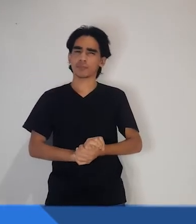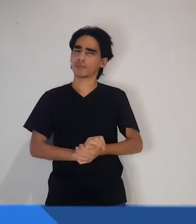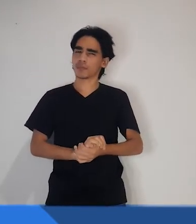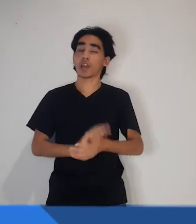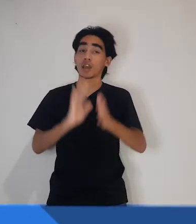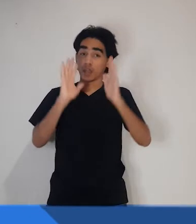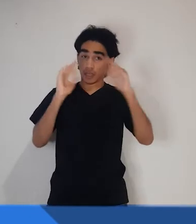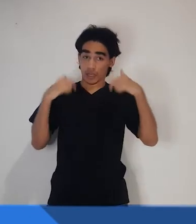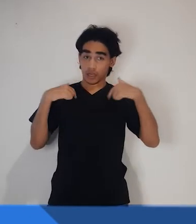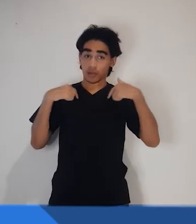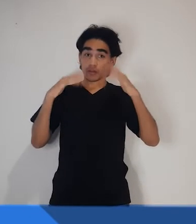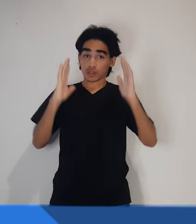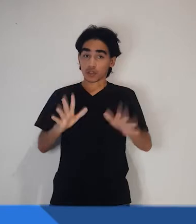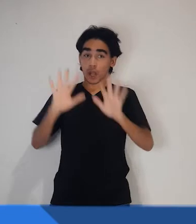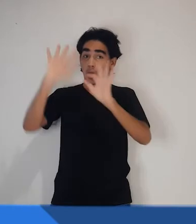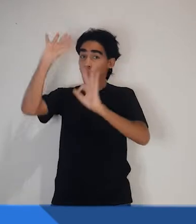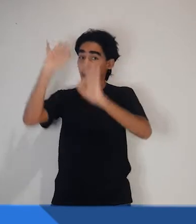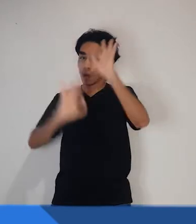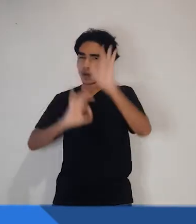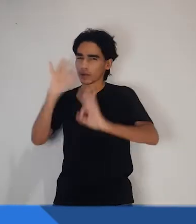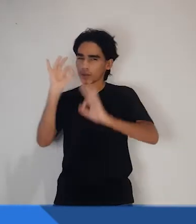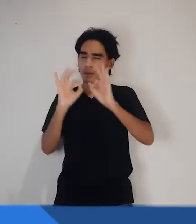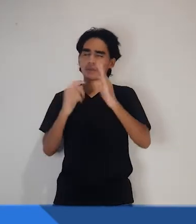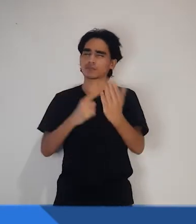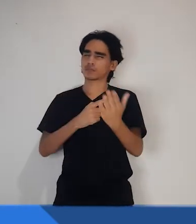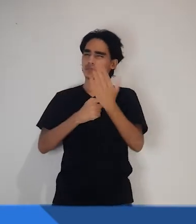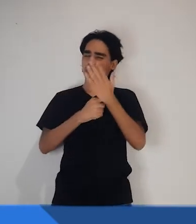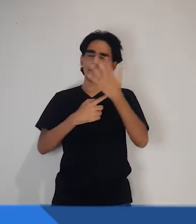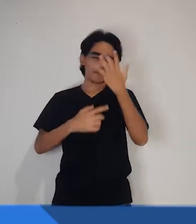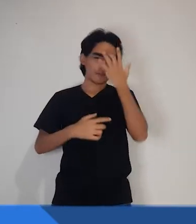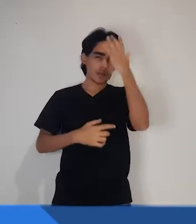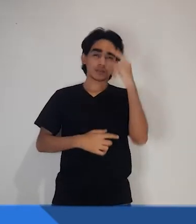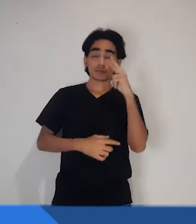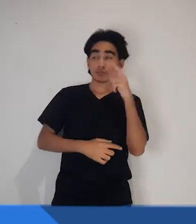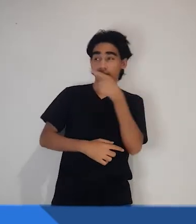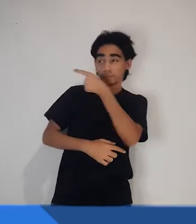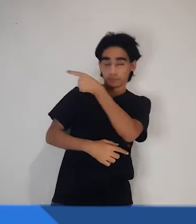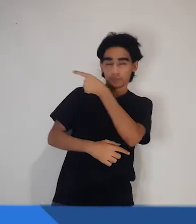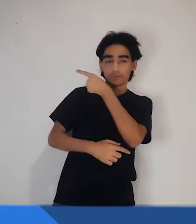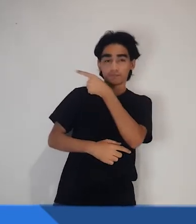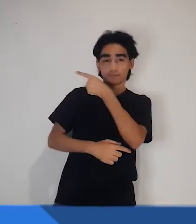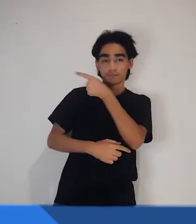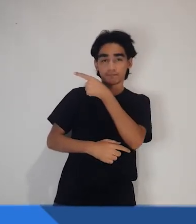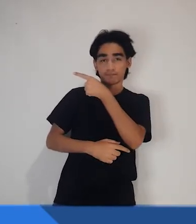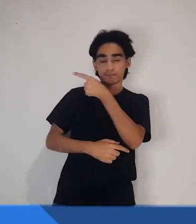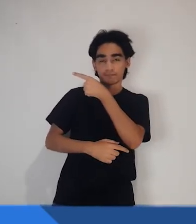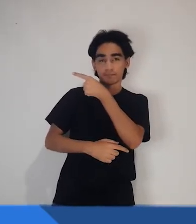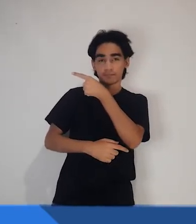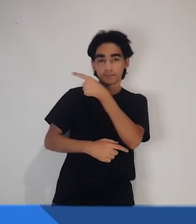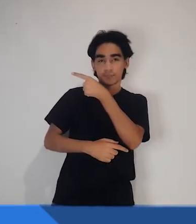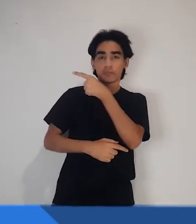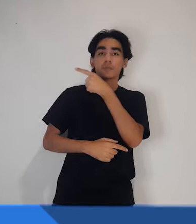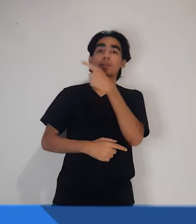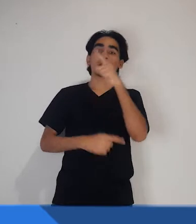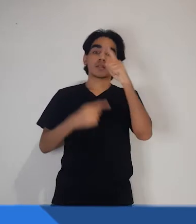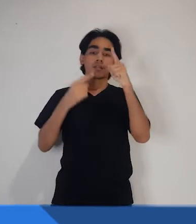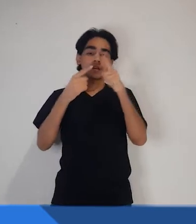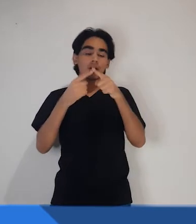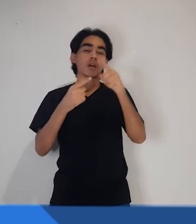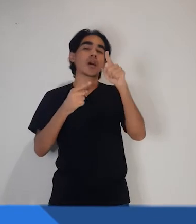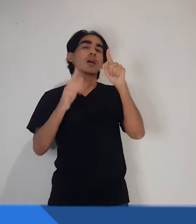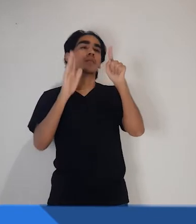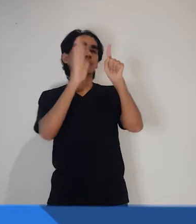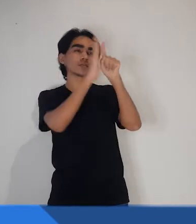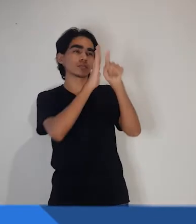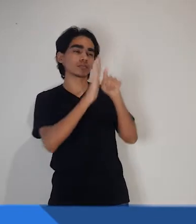6 tipos de questões já aqui no papel, no nosso editor de textos. São elas: uma de múltipla